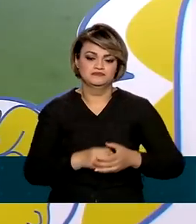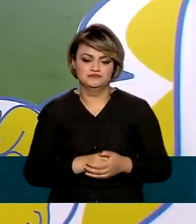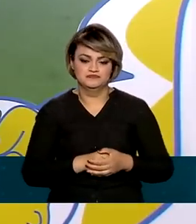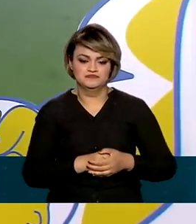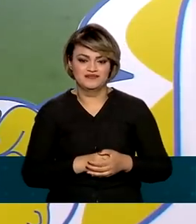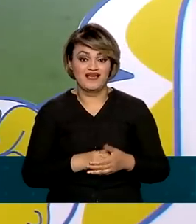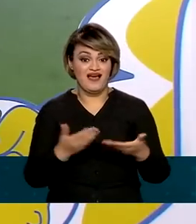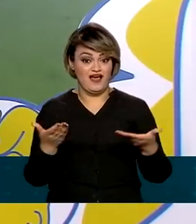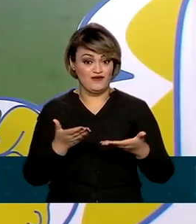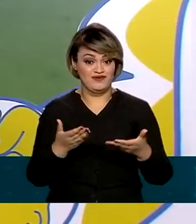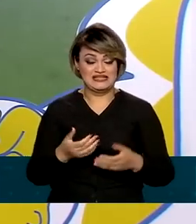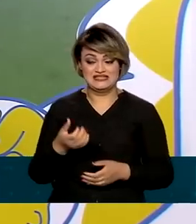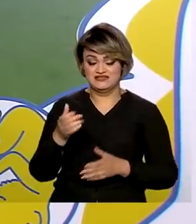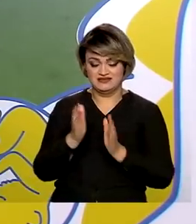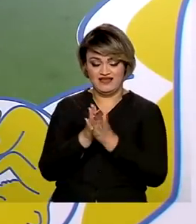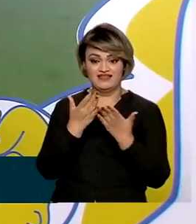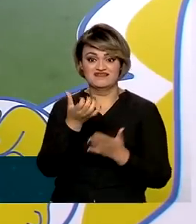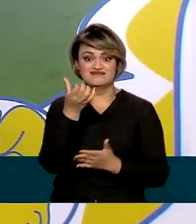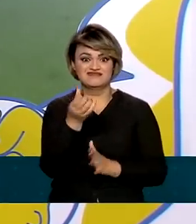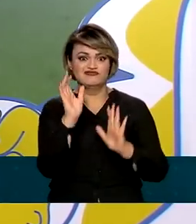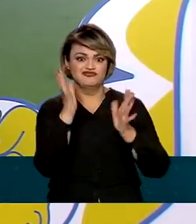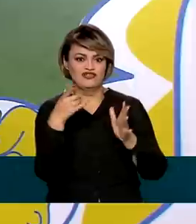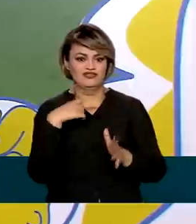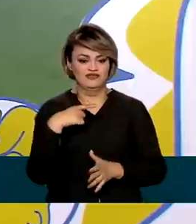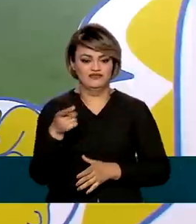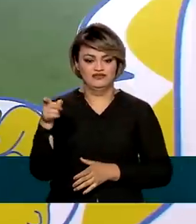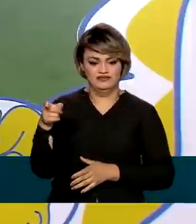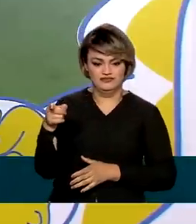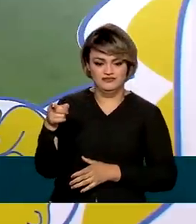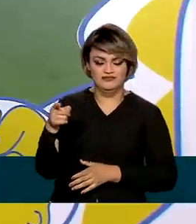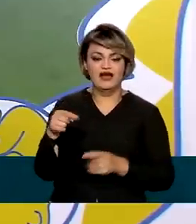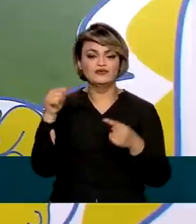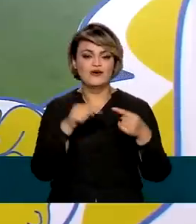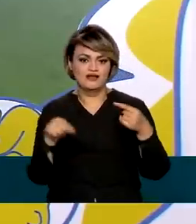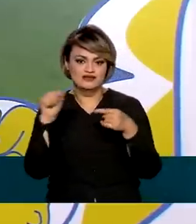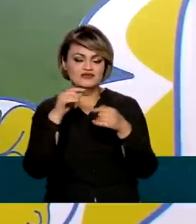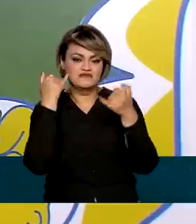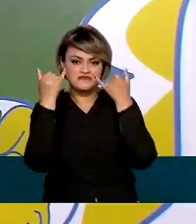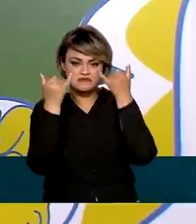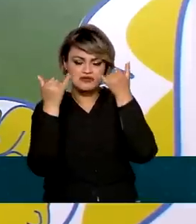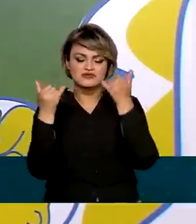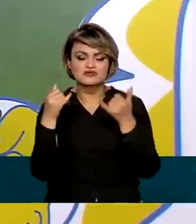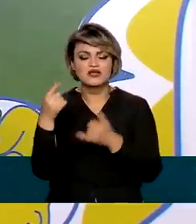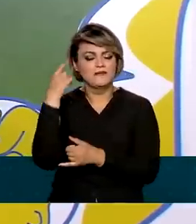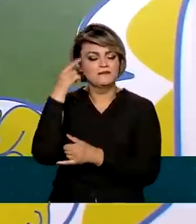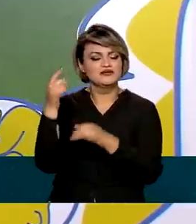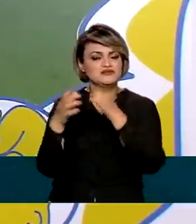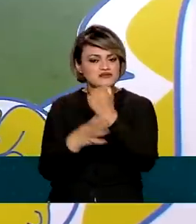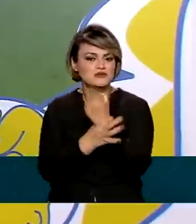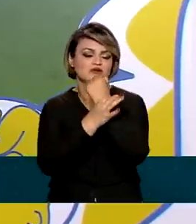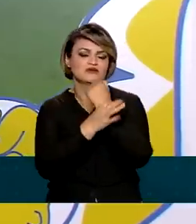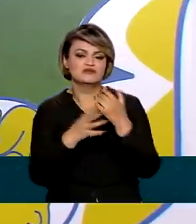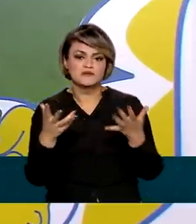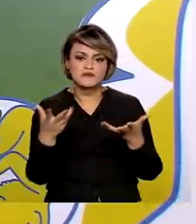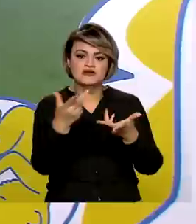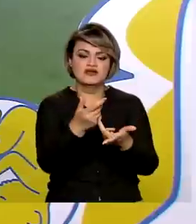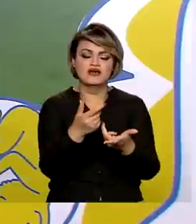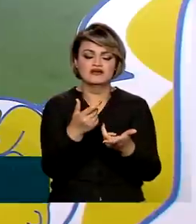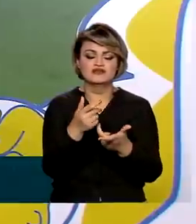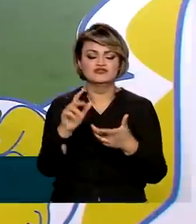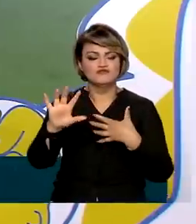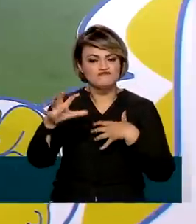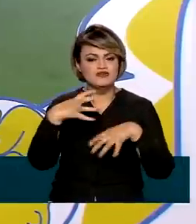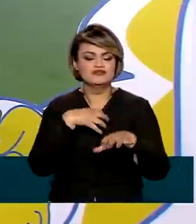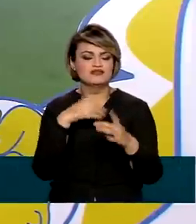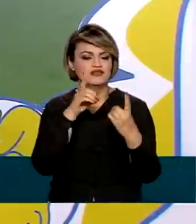agora a 6ª edição da caderneta da gestante e passou por atualizações que leva em conta a segurança qualidade e